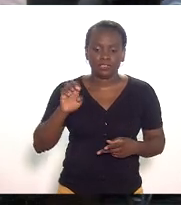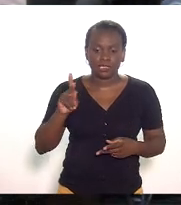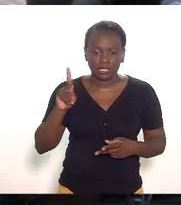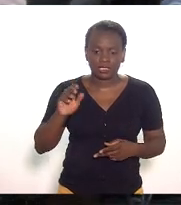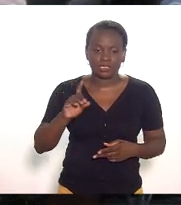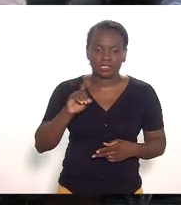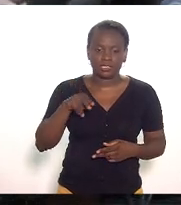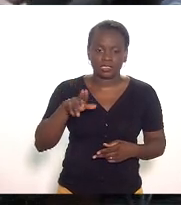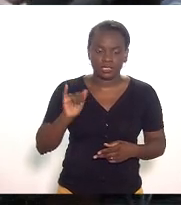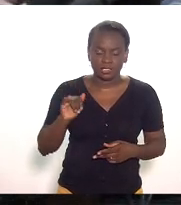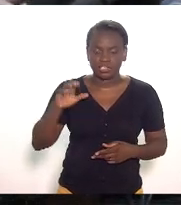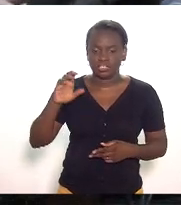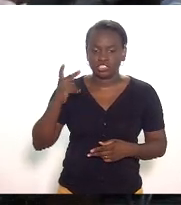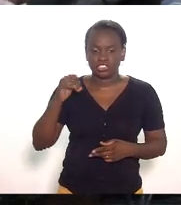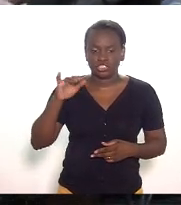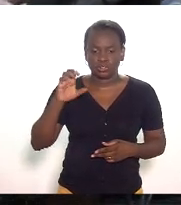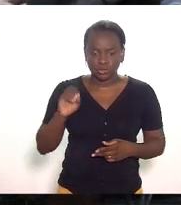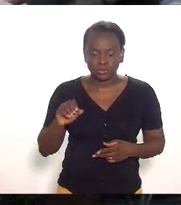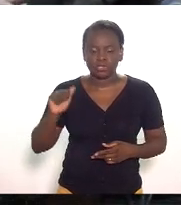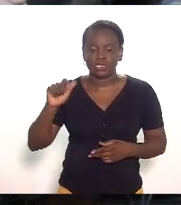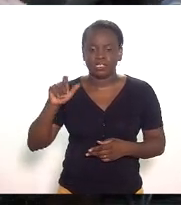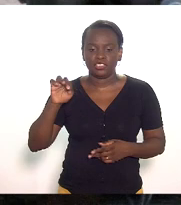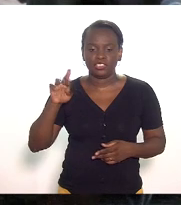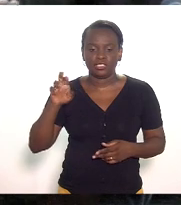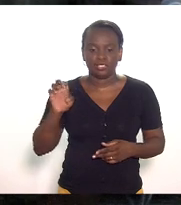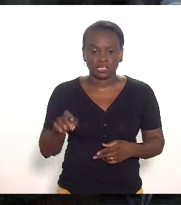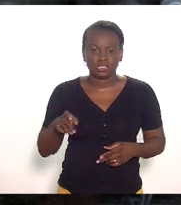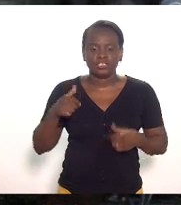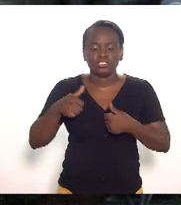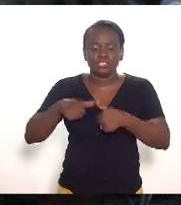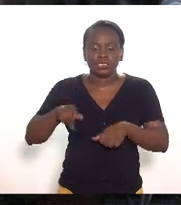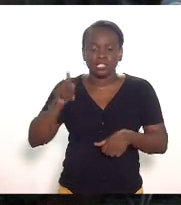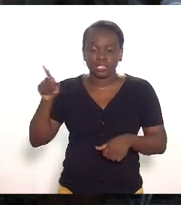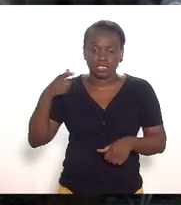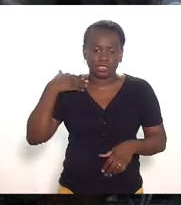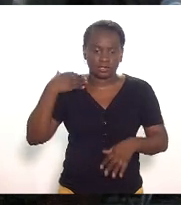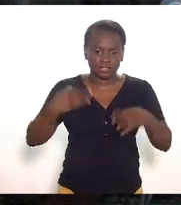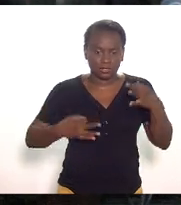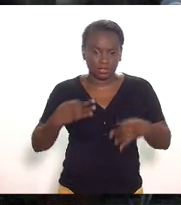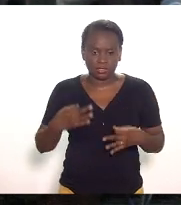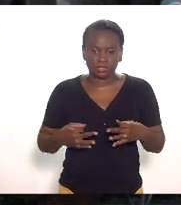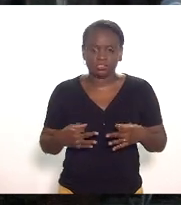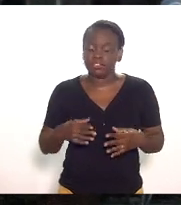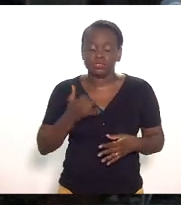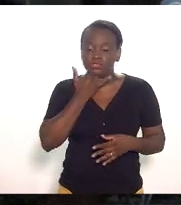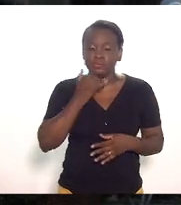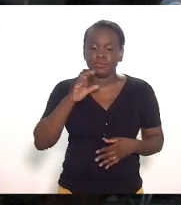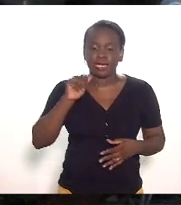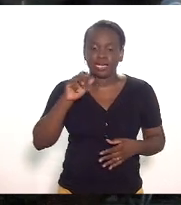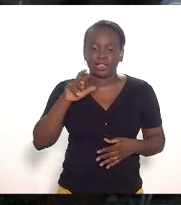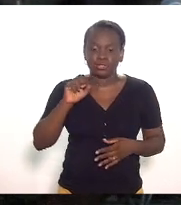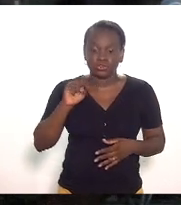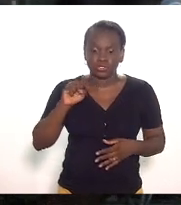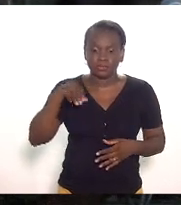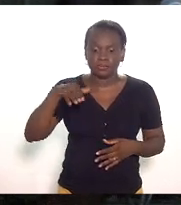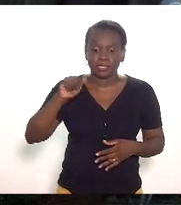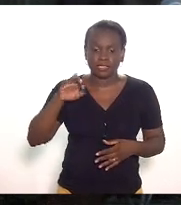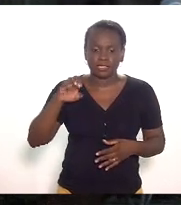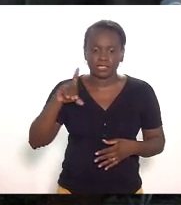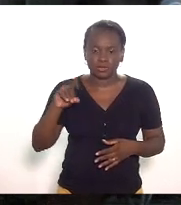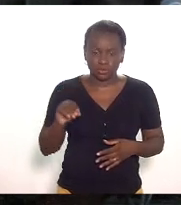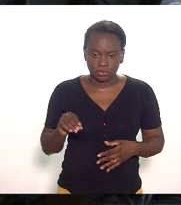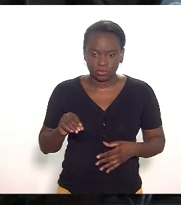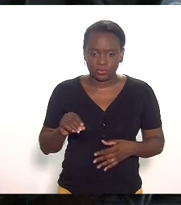Dani, Chico Machado e Alexandre Freitas estão, se encontram, e o Carlos Macedo, perdão, se encontram no Tribunal